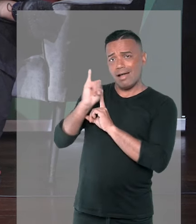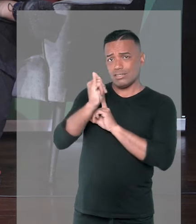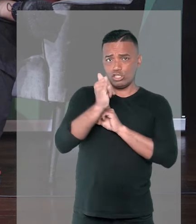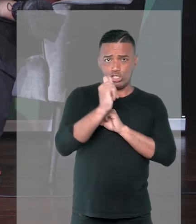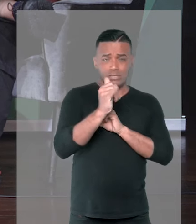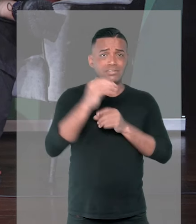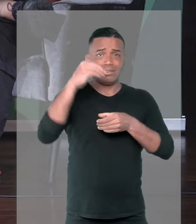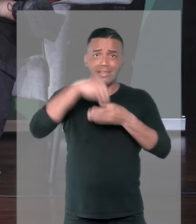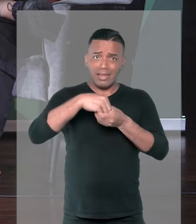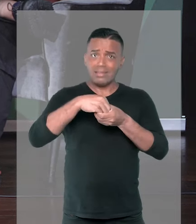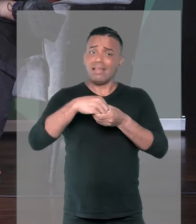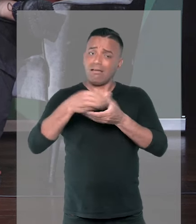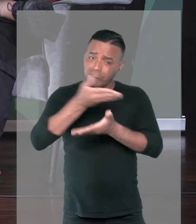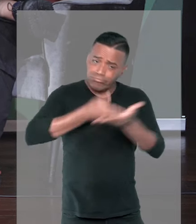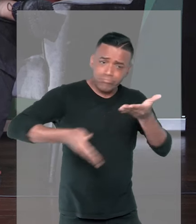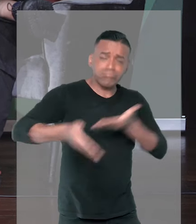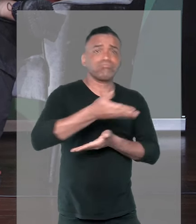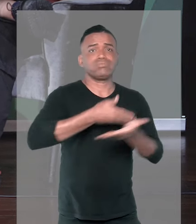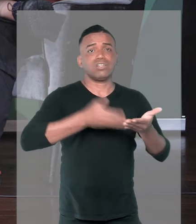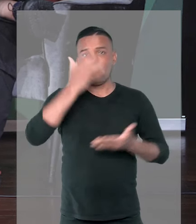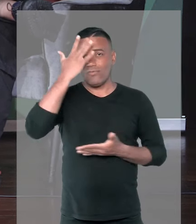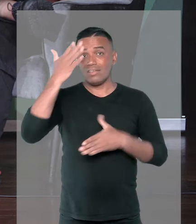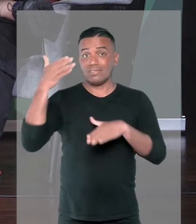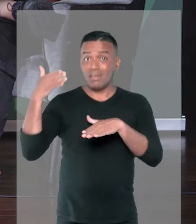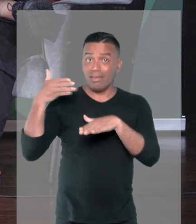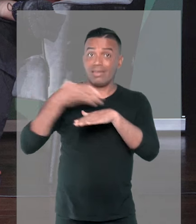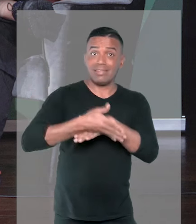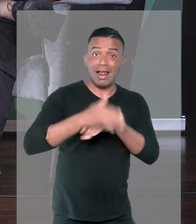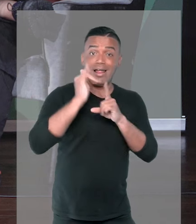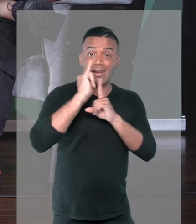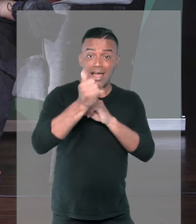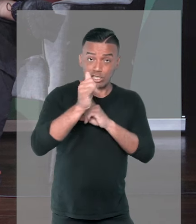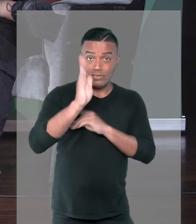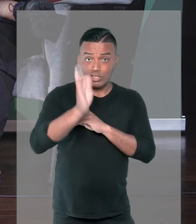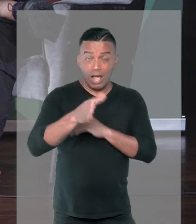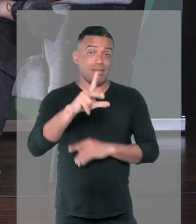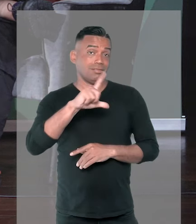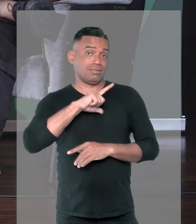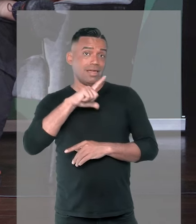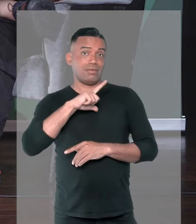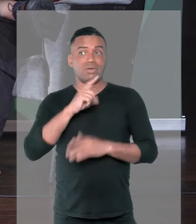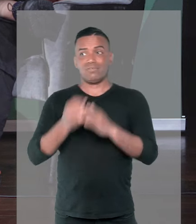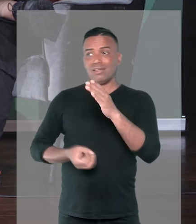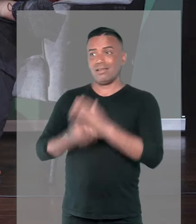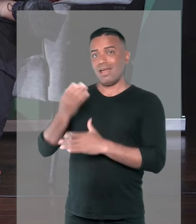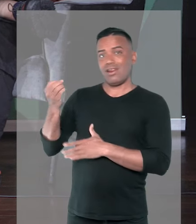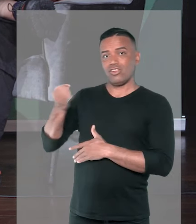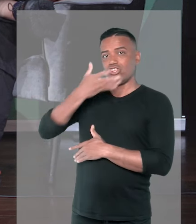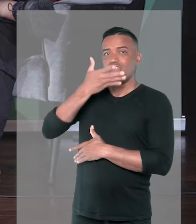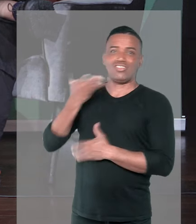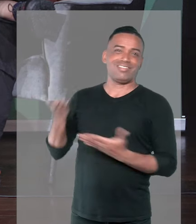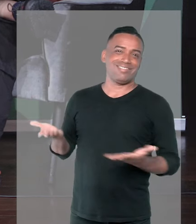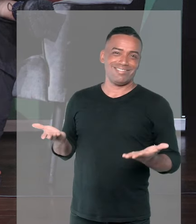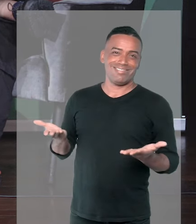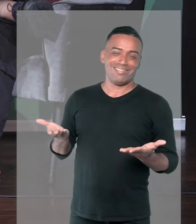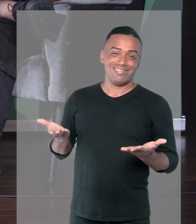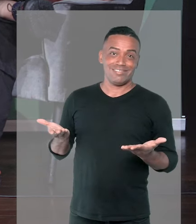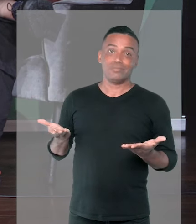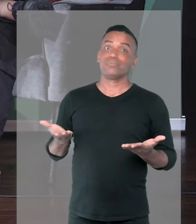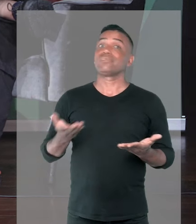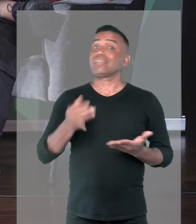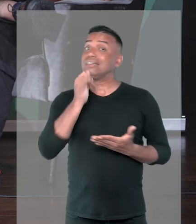entrar em narrativas é muito mais fácil você entrar numa narrativa que já existe do que você construir uma narrativa completamente nova